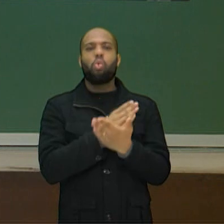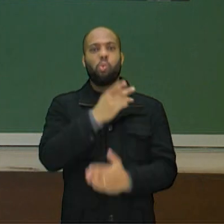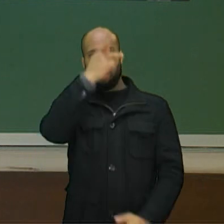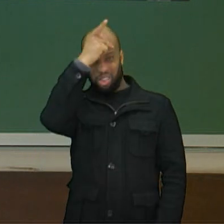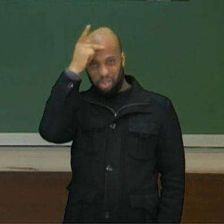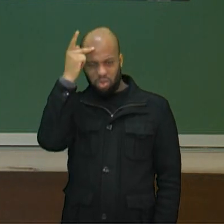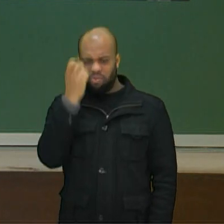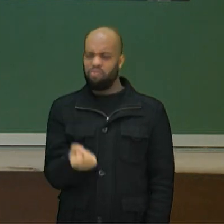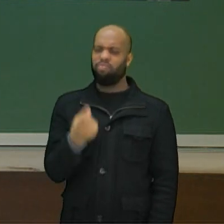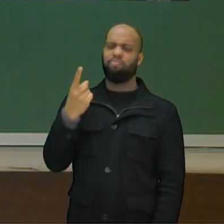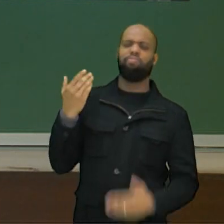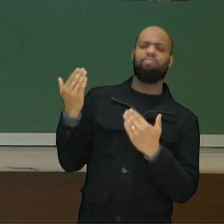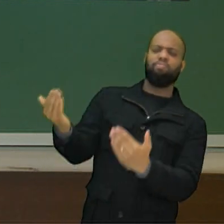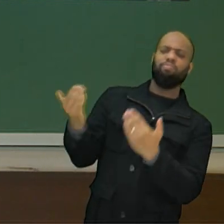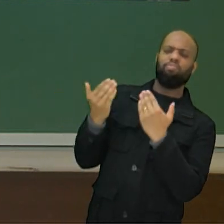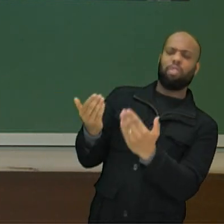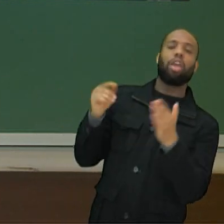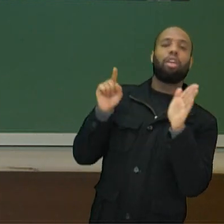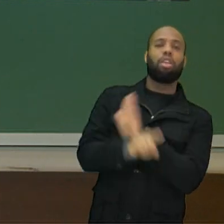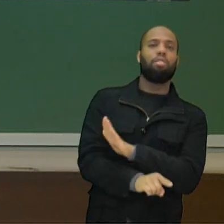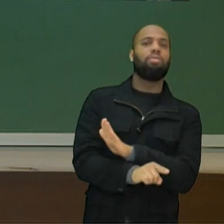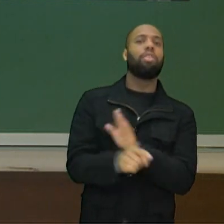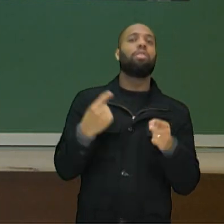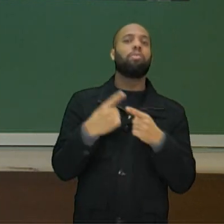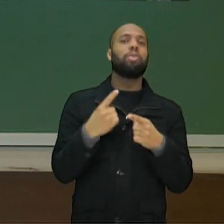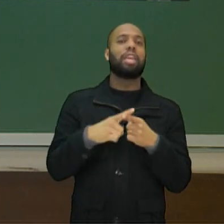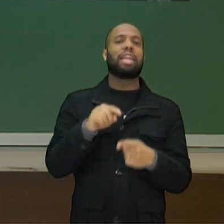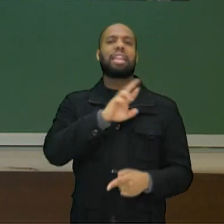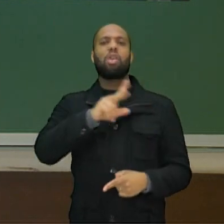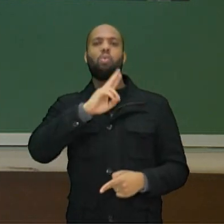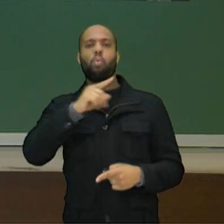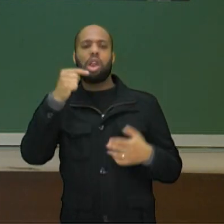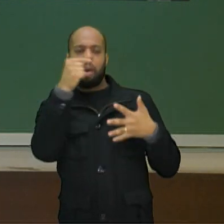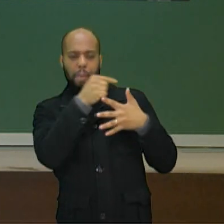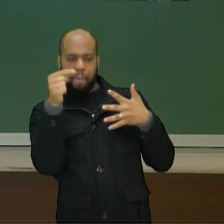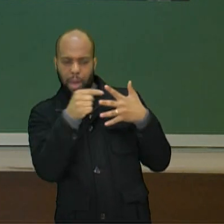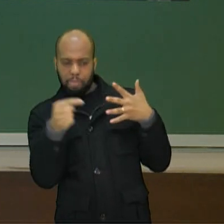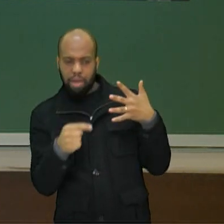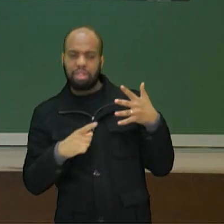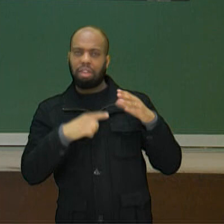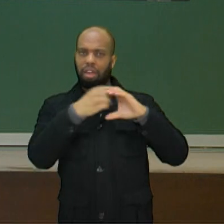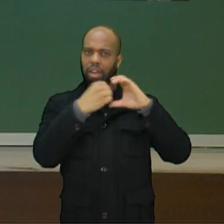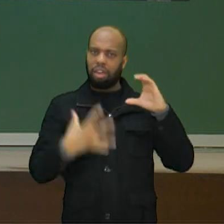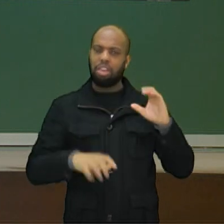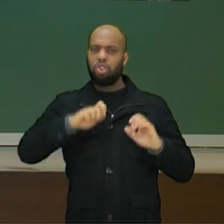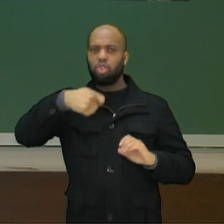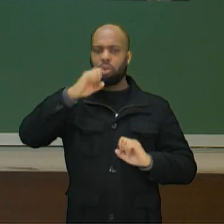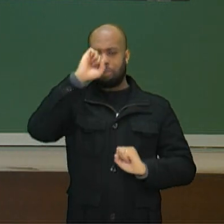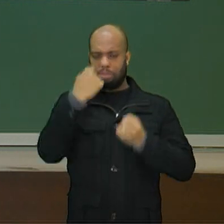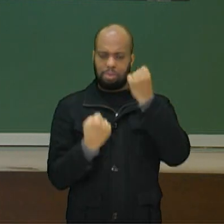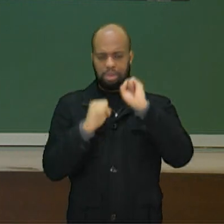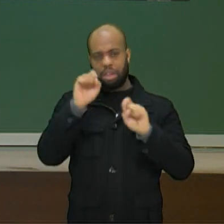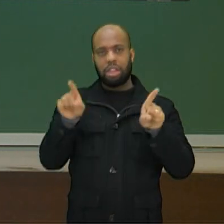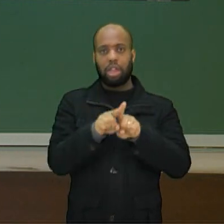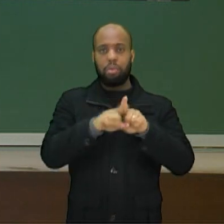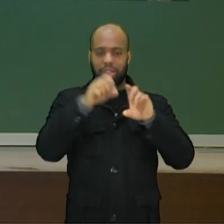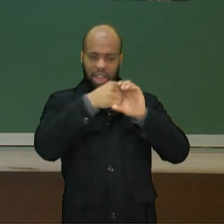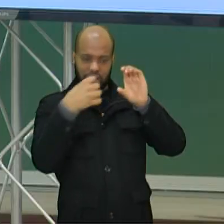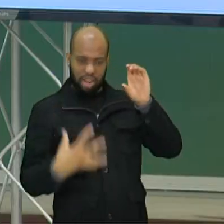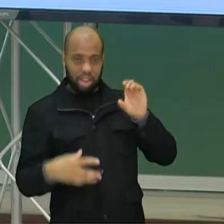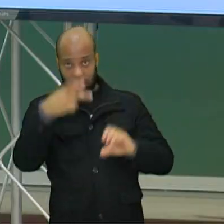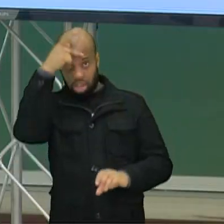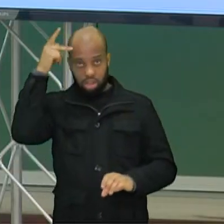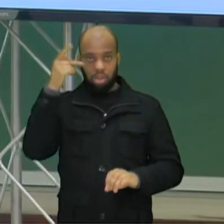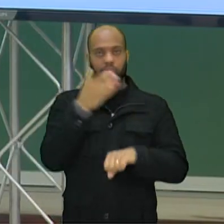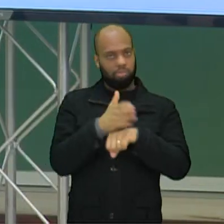essa fórmula, que ela não considera vários aspectos relativos ao exercício físico e características de quem pratica.